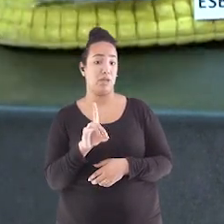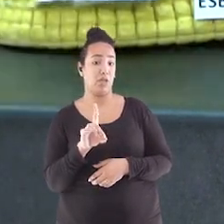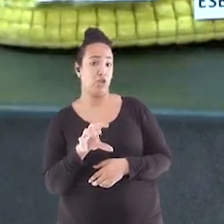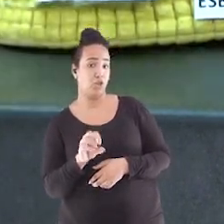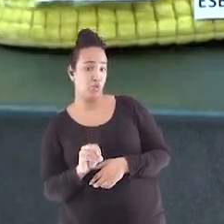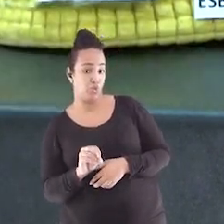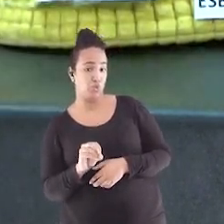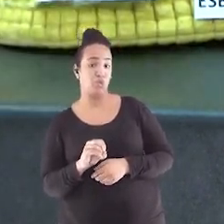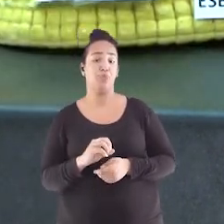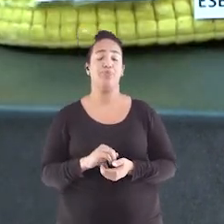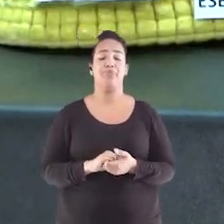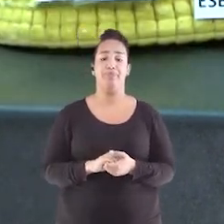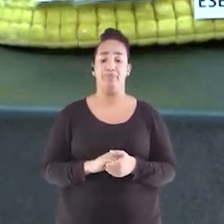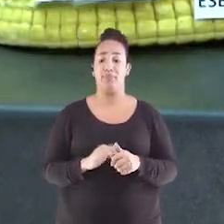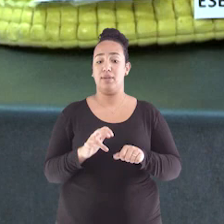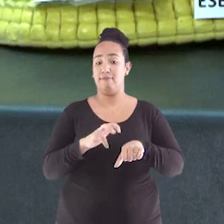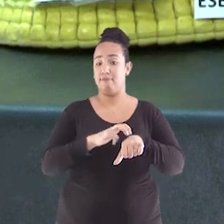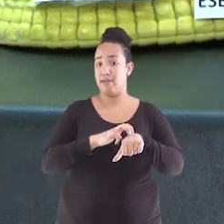verde,